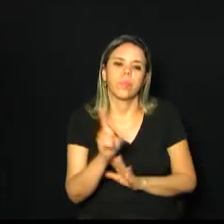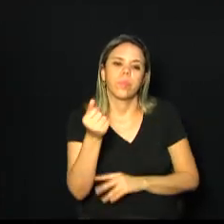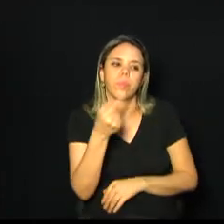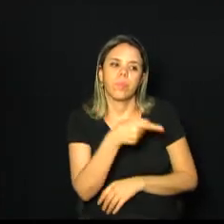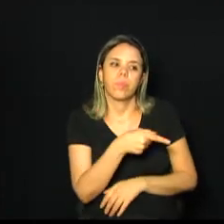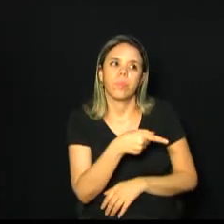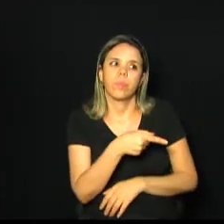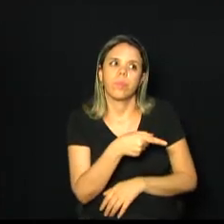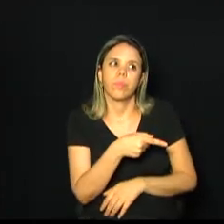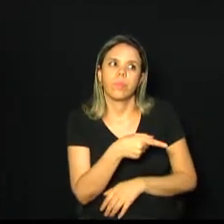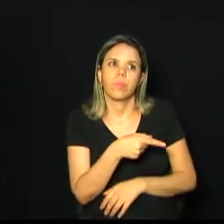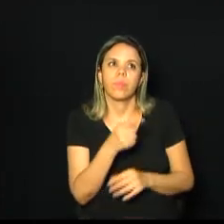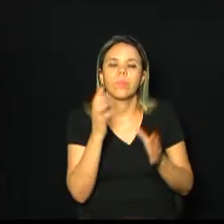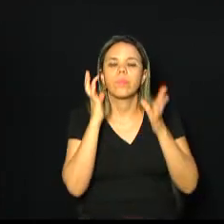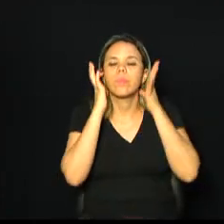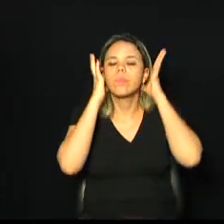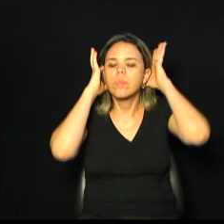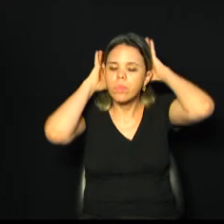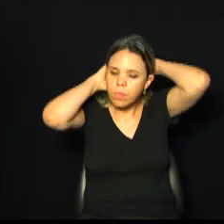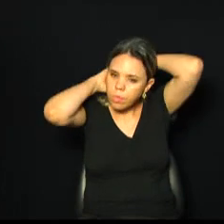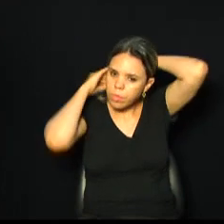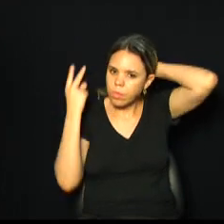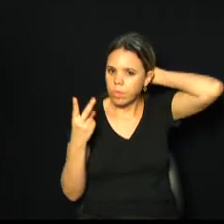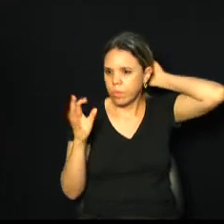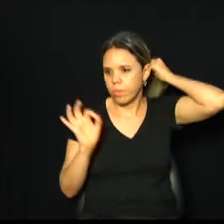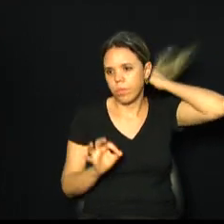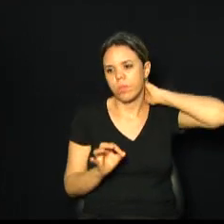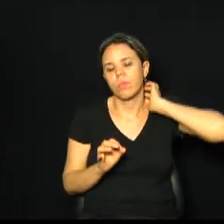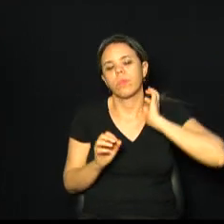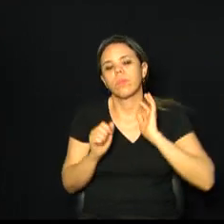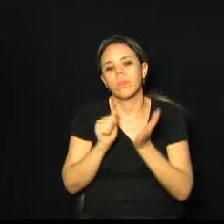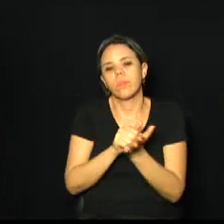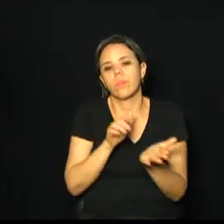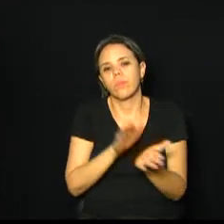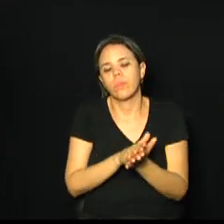mesmo? Vai ser de 2% a multa.